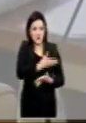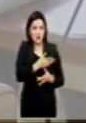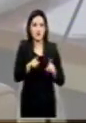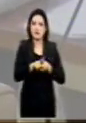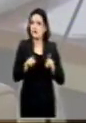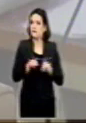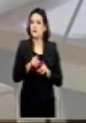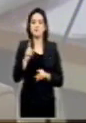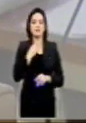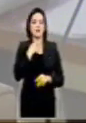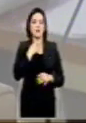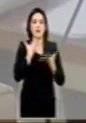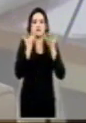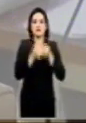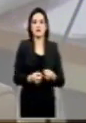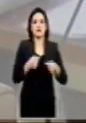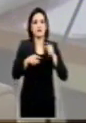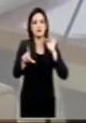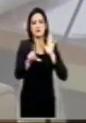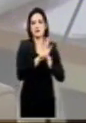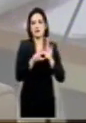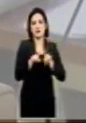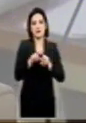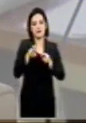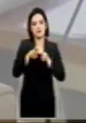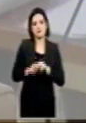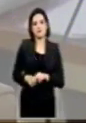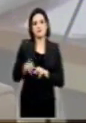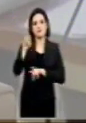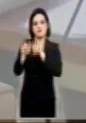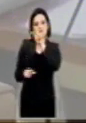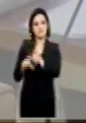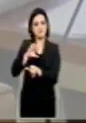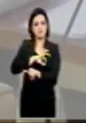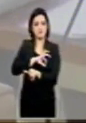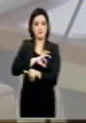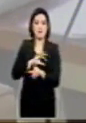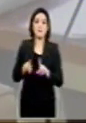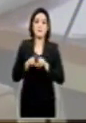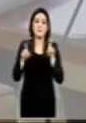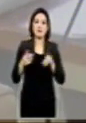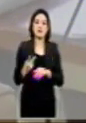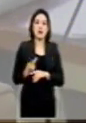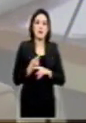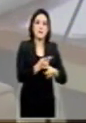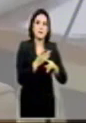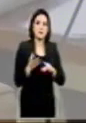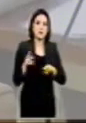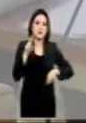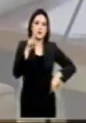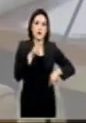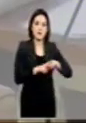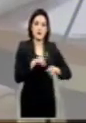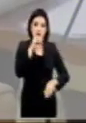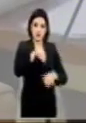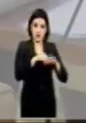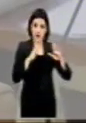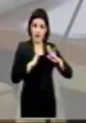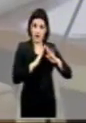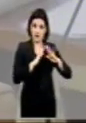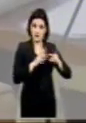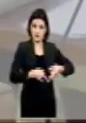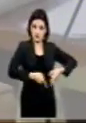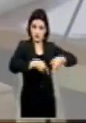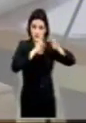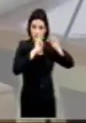relação aos agentes detentores de prerrogativa de foro. Quanto à busca e apreensão domiciliar,